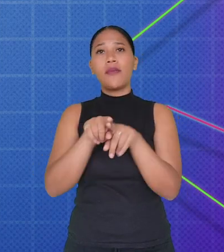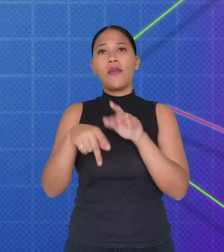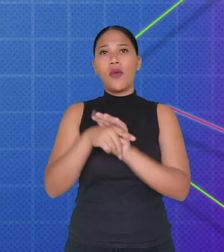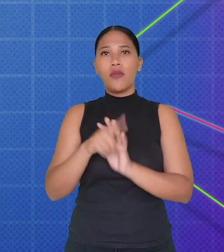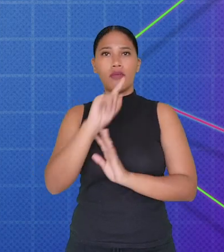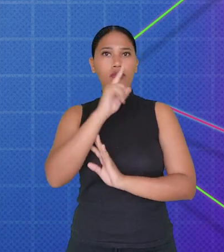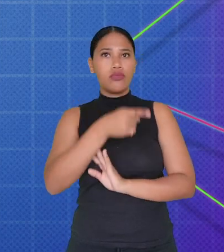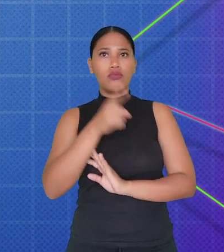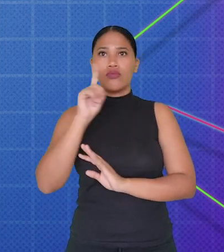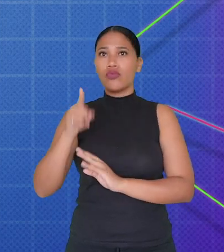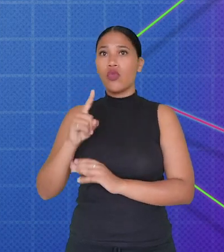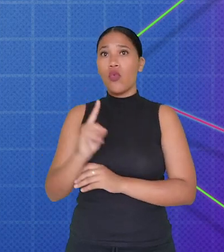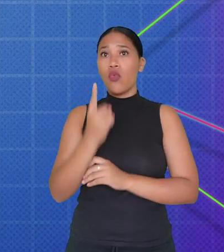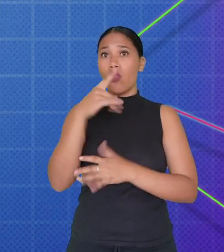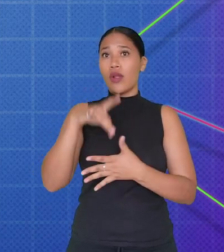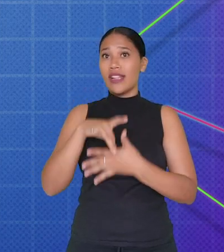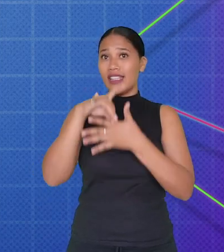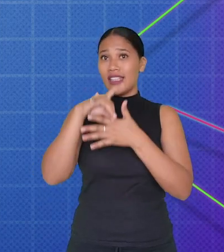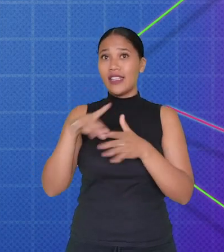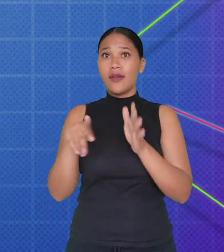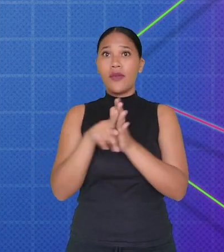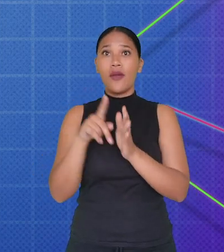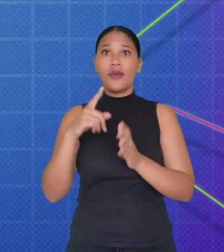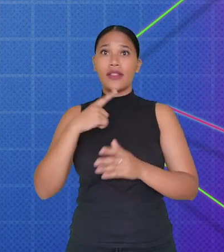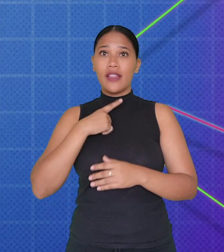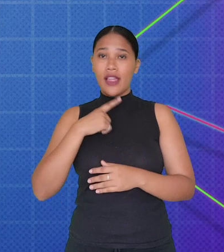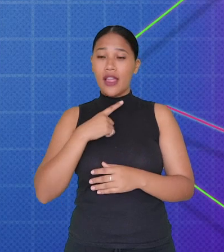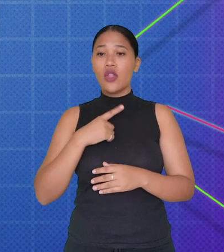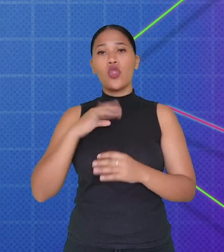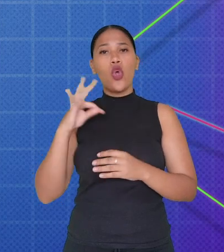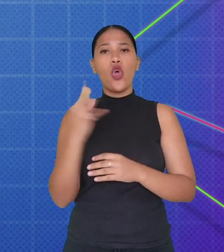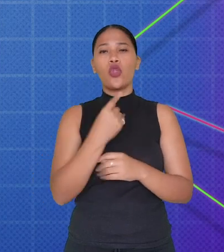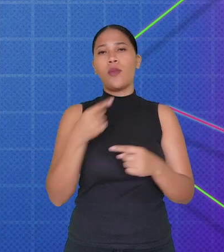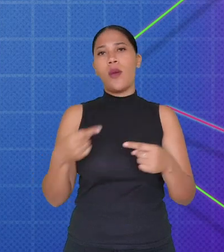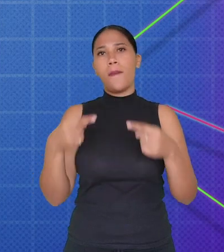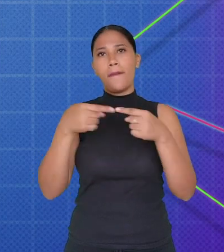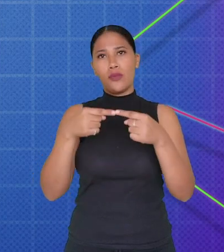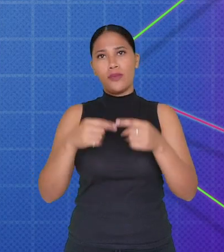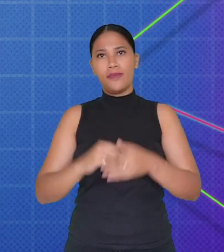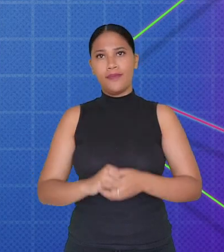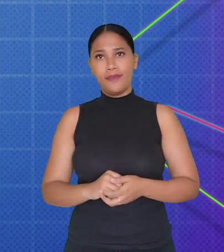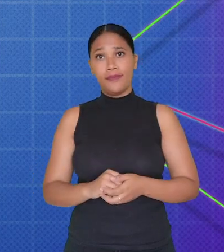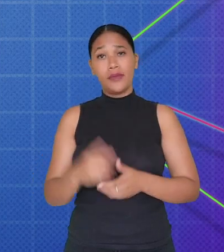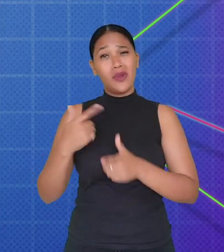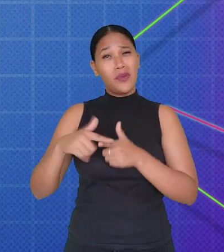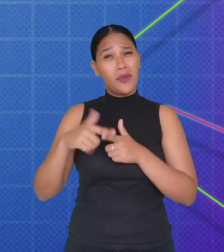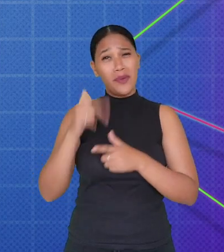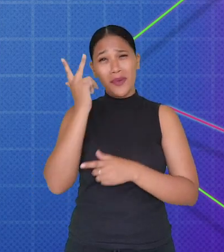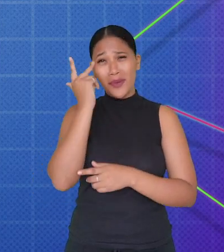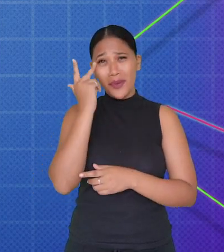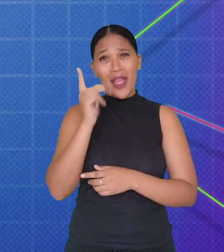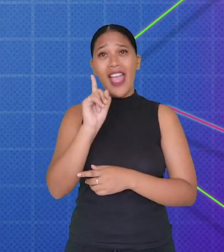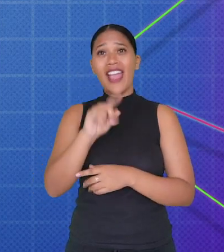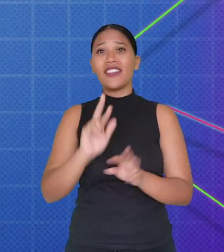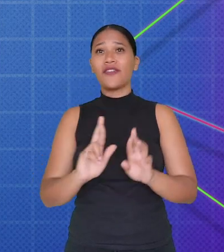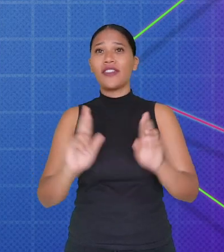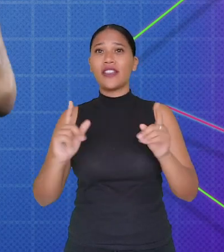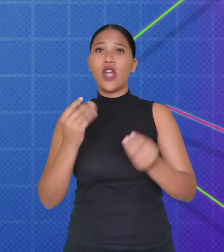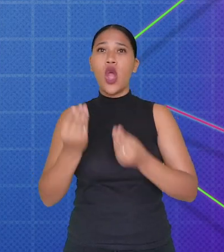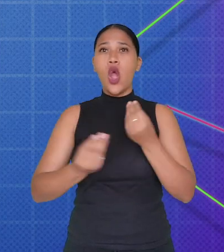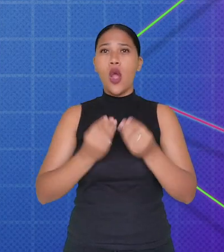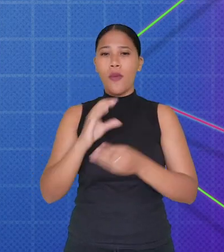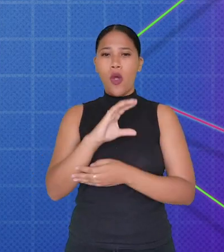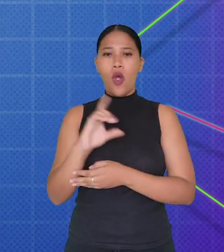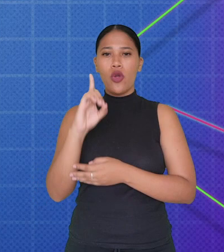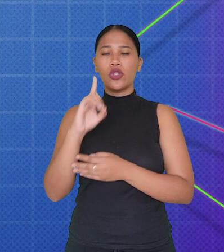ou ainda com a designação de um líder de arte que irá manter todos os artistas na mesma linha outro problema comum é a diferença